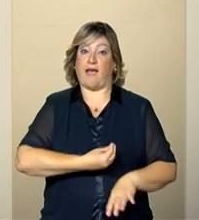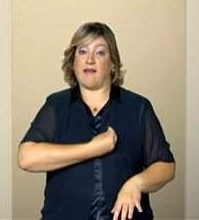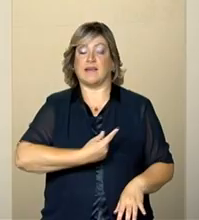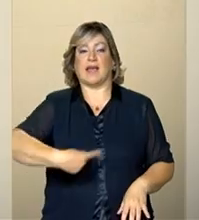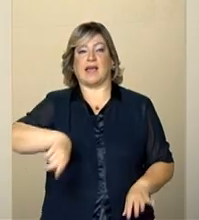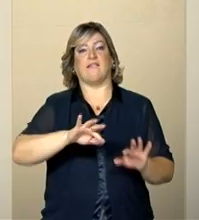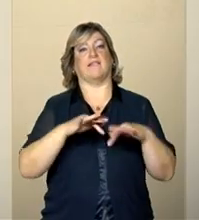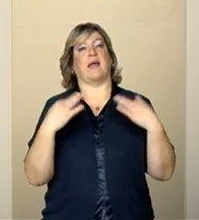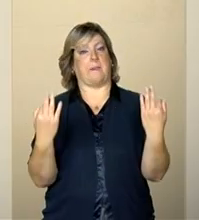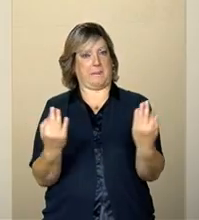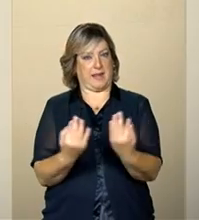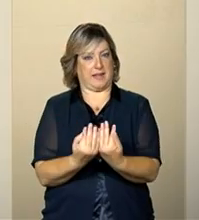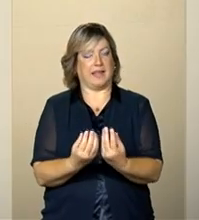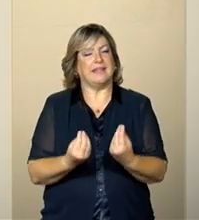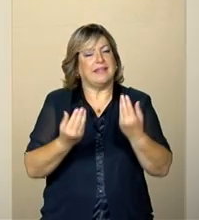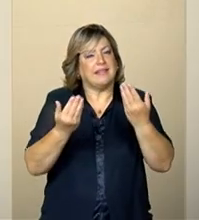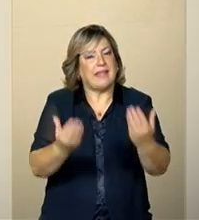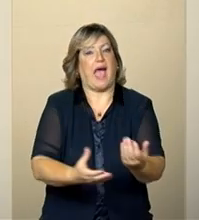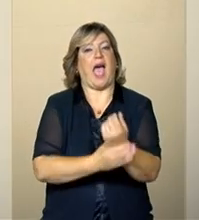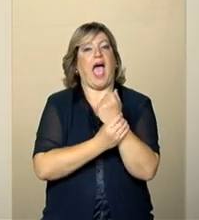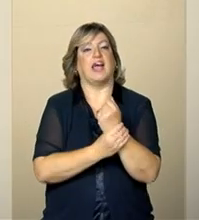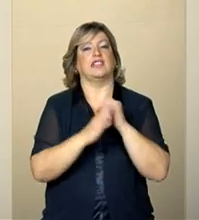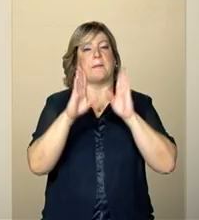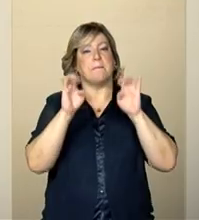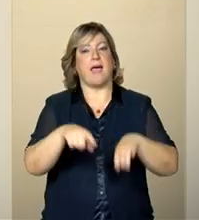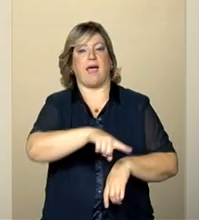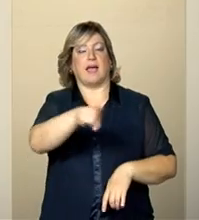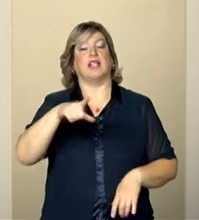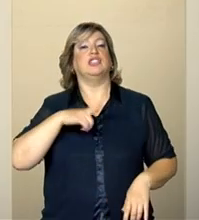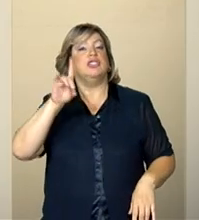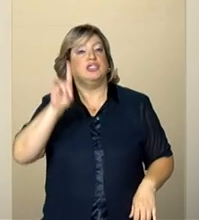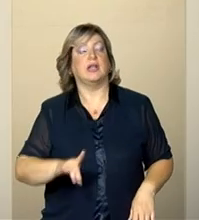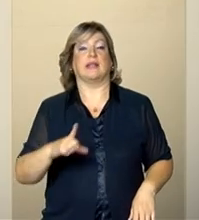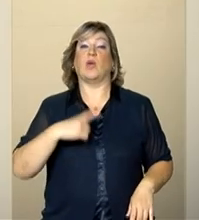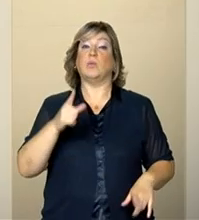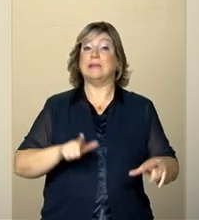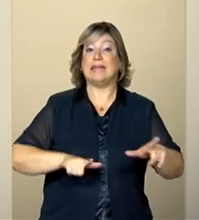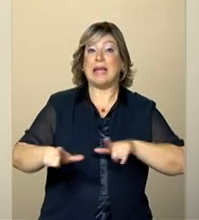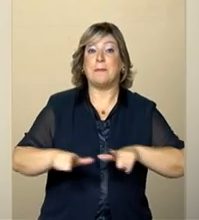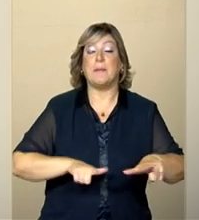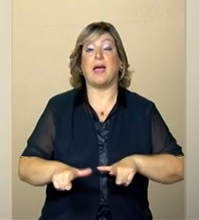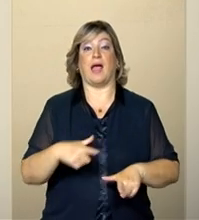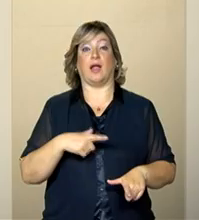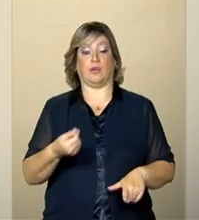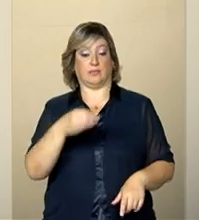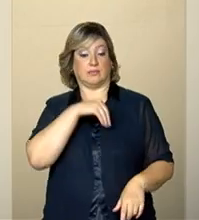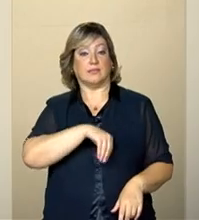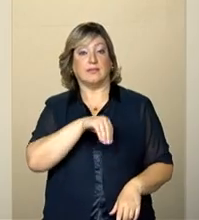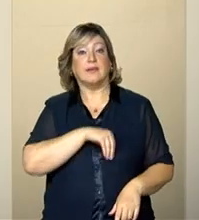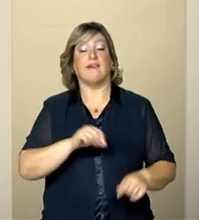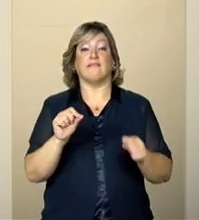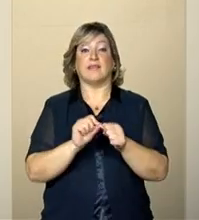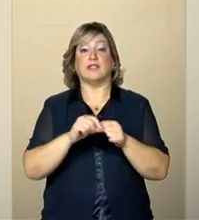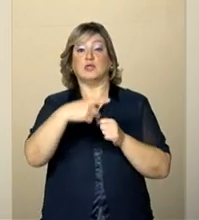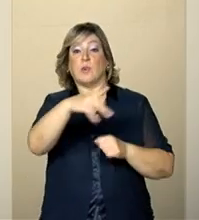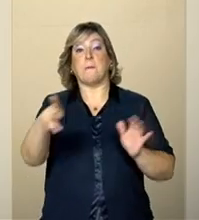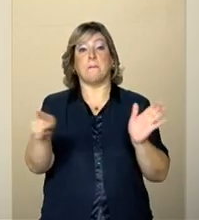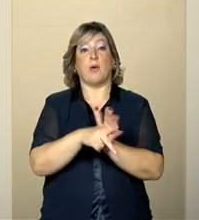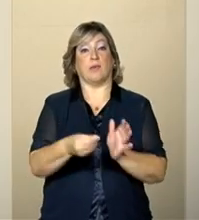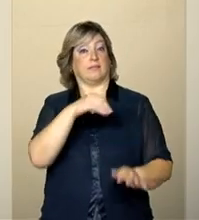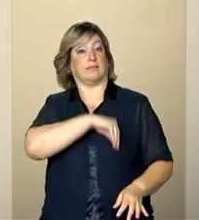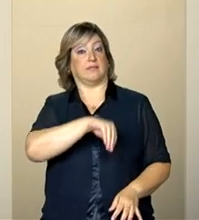dessas famílias garantindo a elas o direito de ter um trabalho de produzir e gerar sua própria